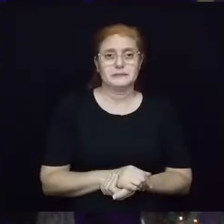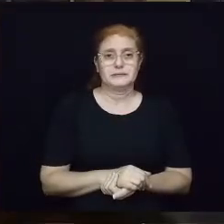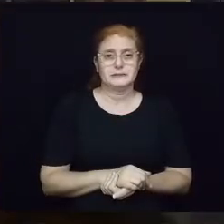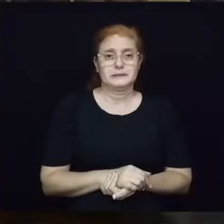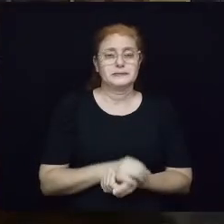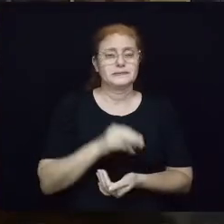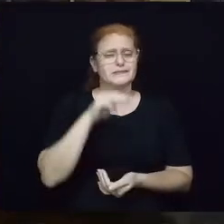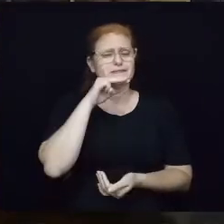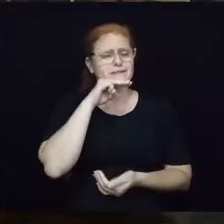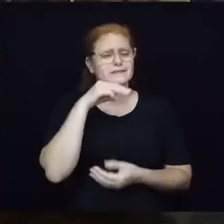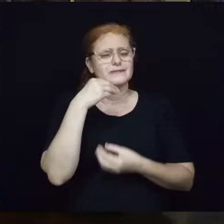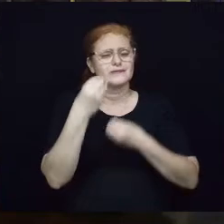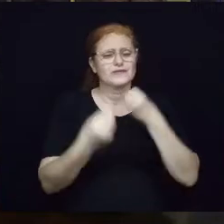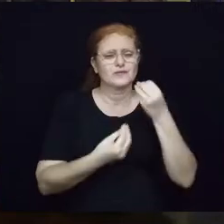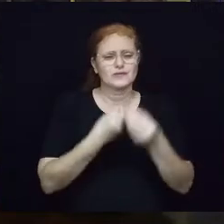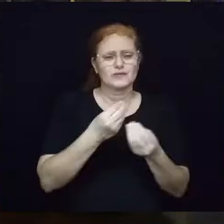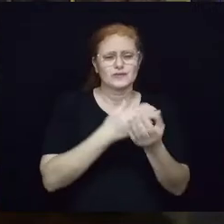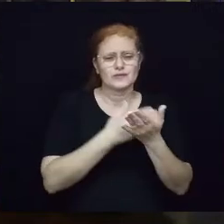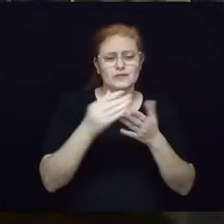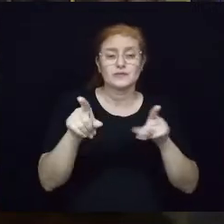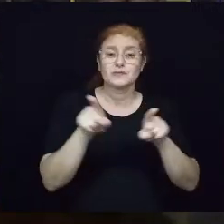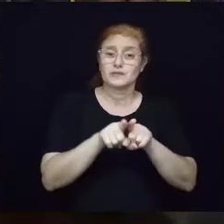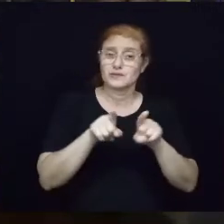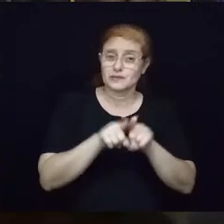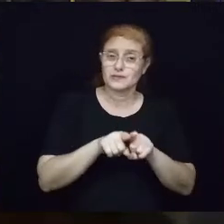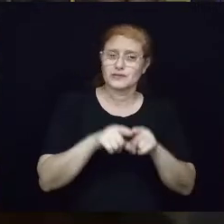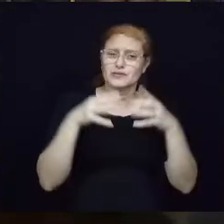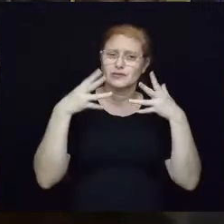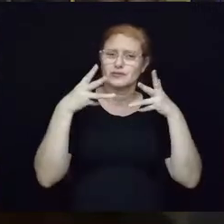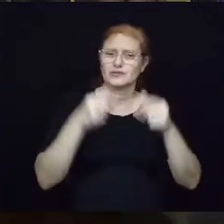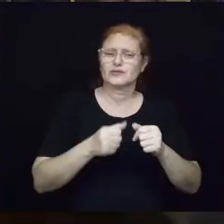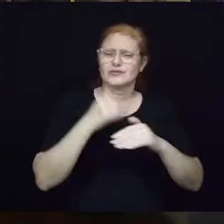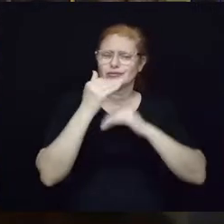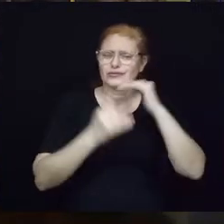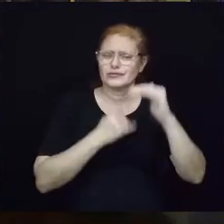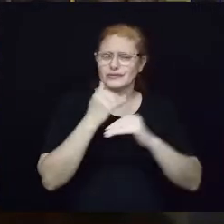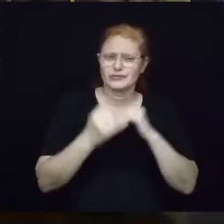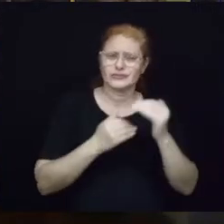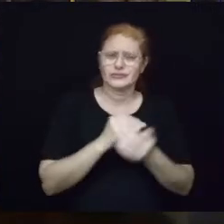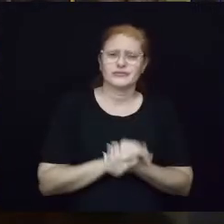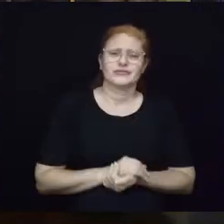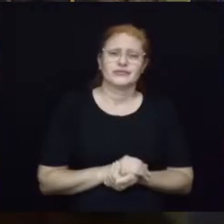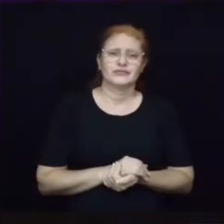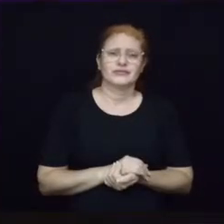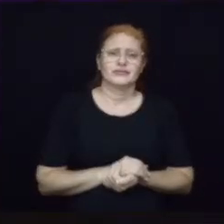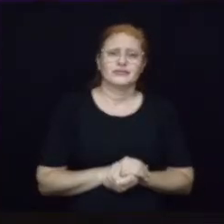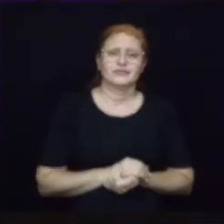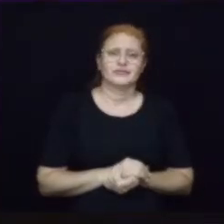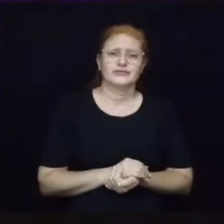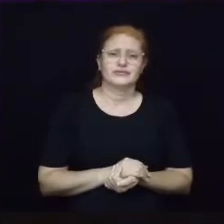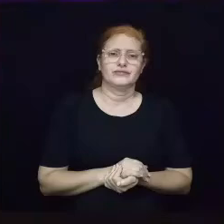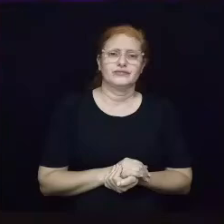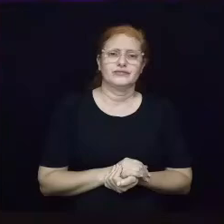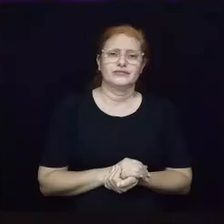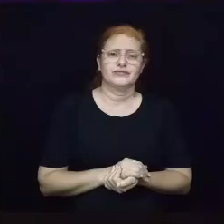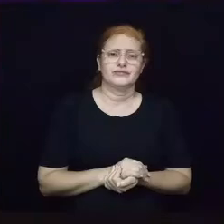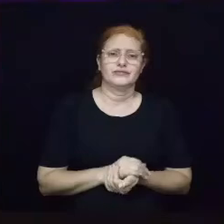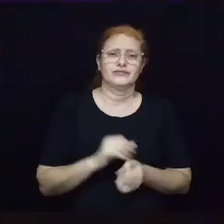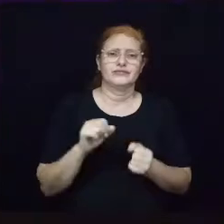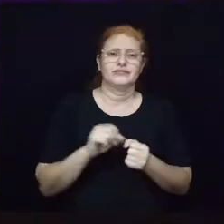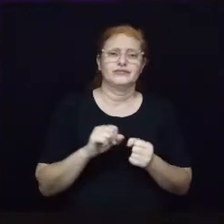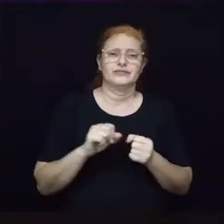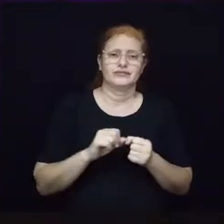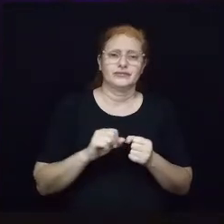E, Mauro, como é que começou também todo esse processo de constituição do teu